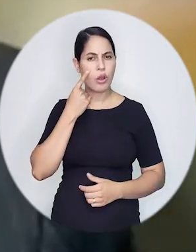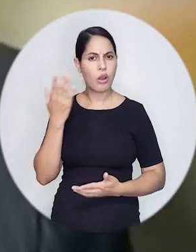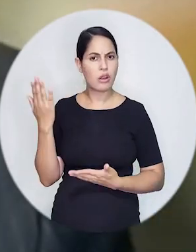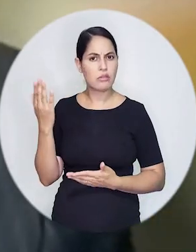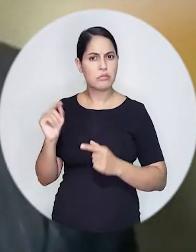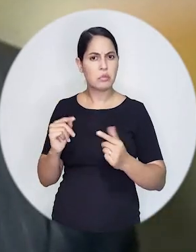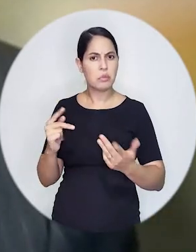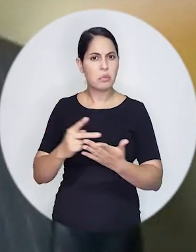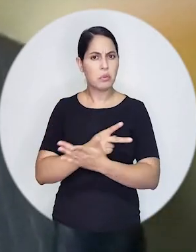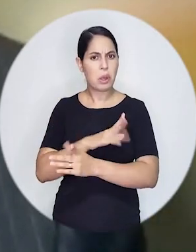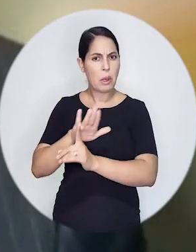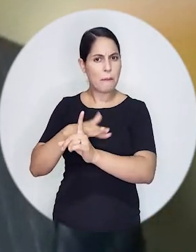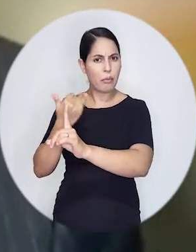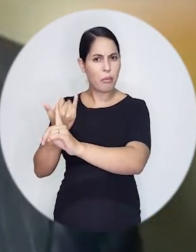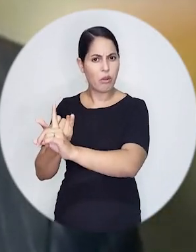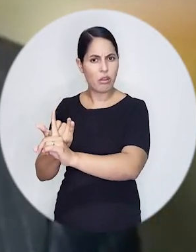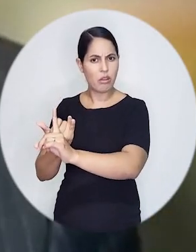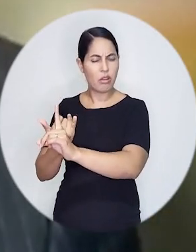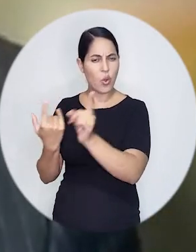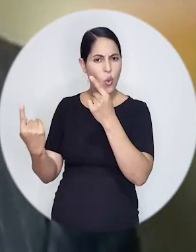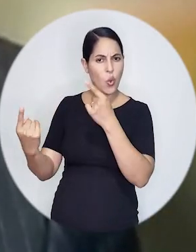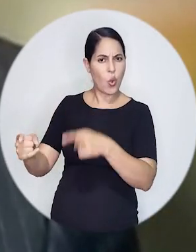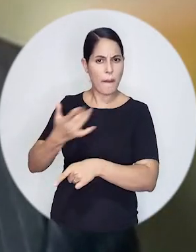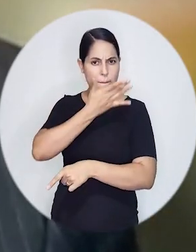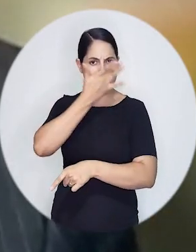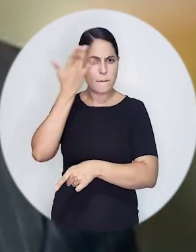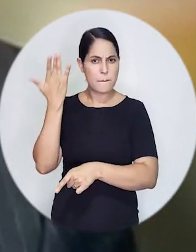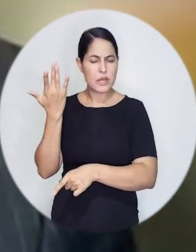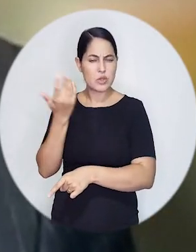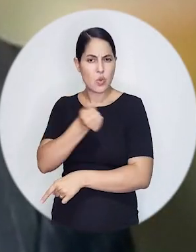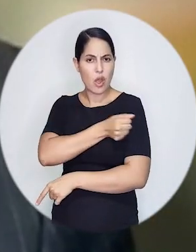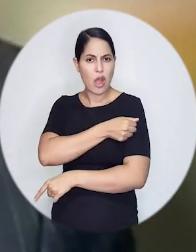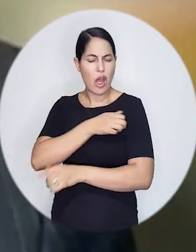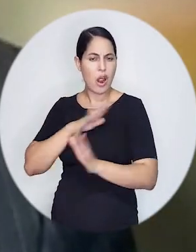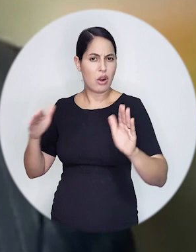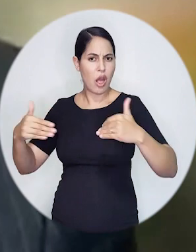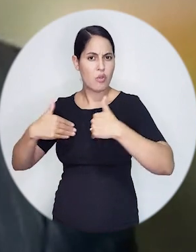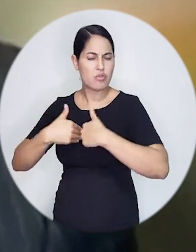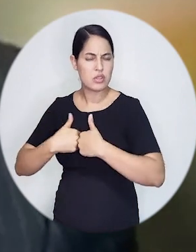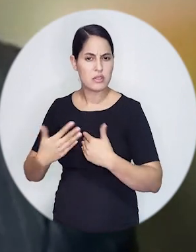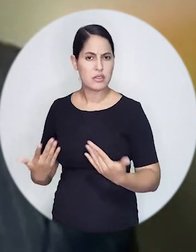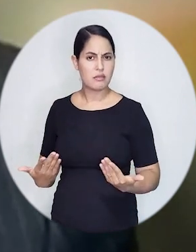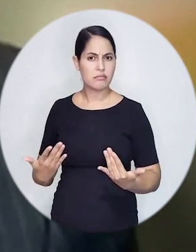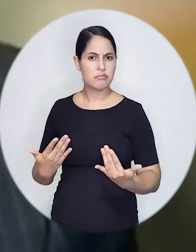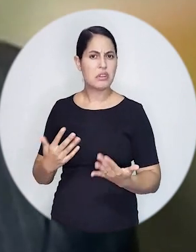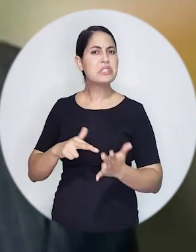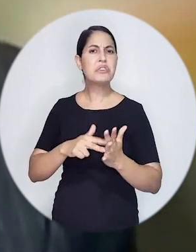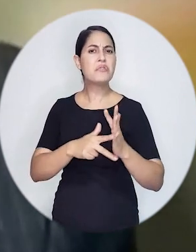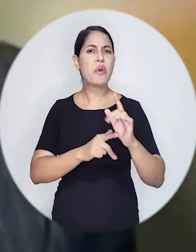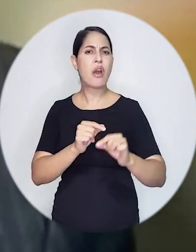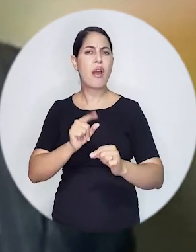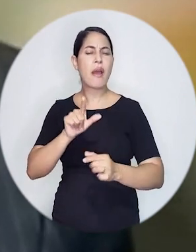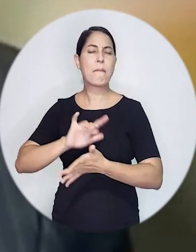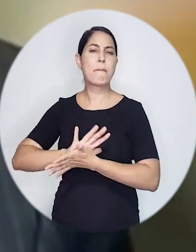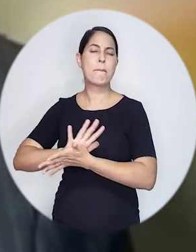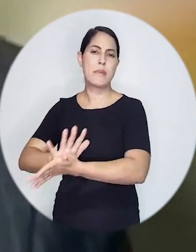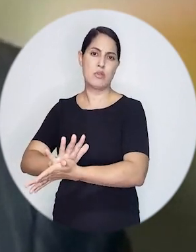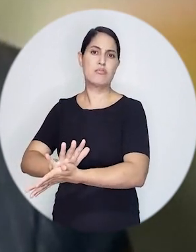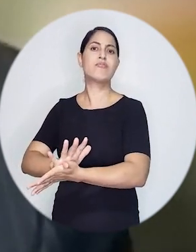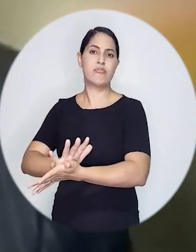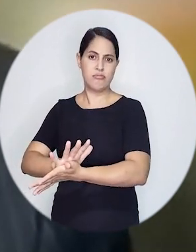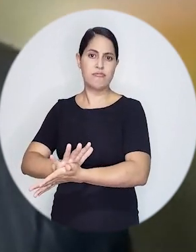Por exemplo, o bullying, né? O bullying contra aluna e aluno autista, ele pode representar